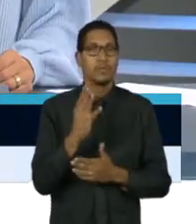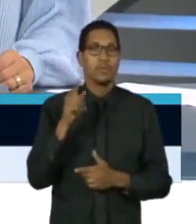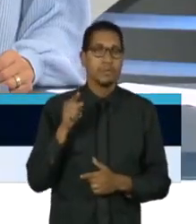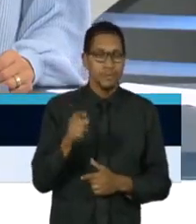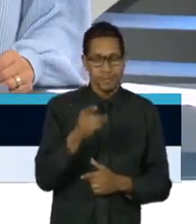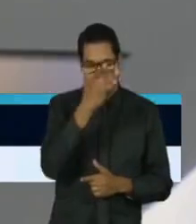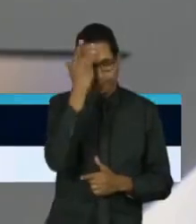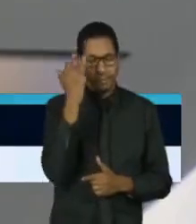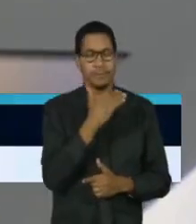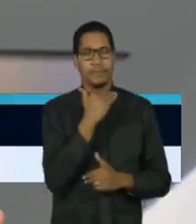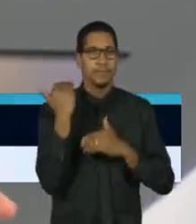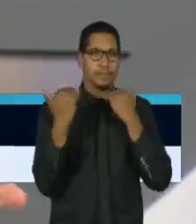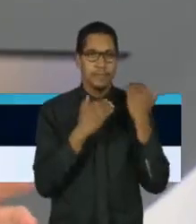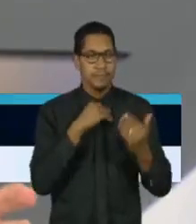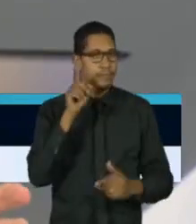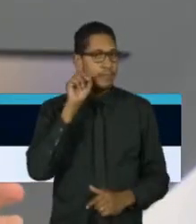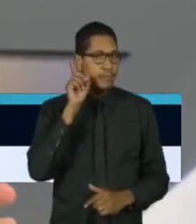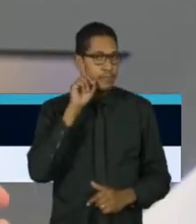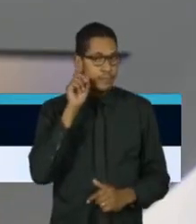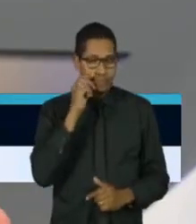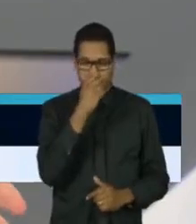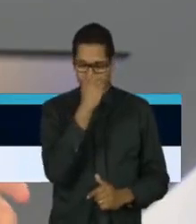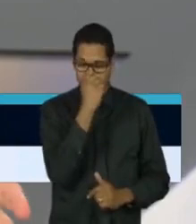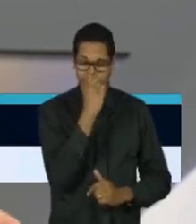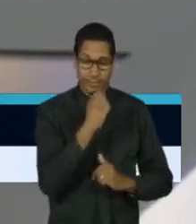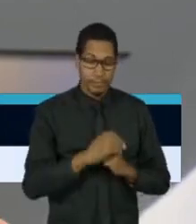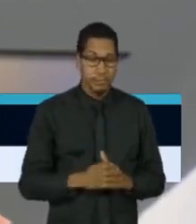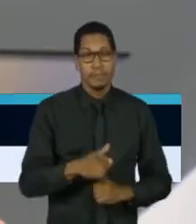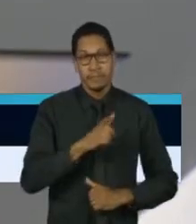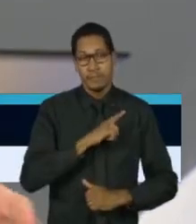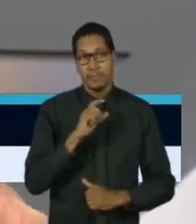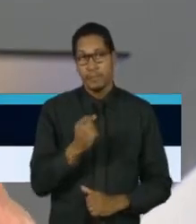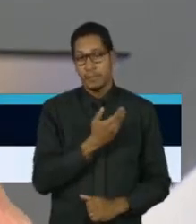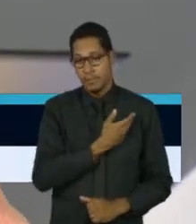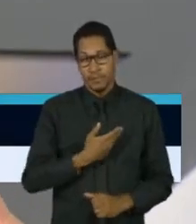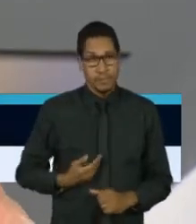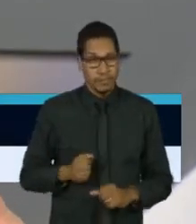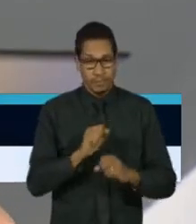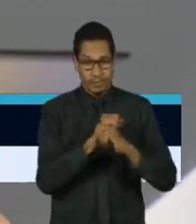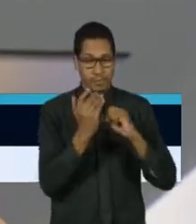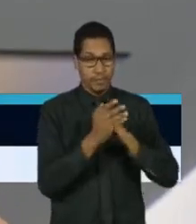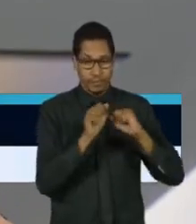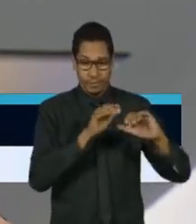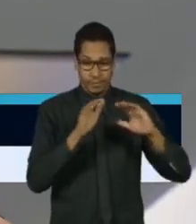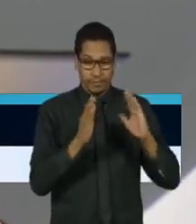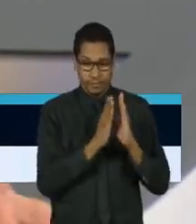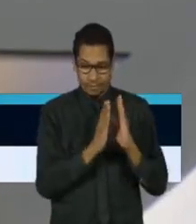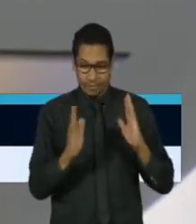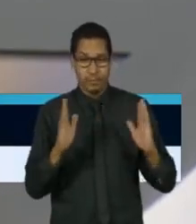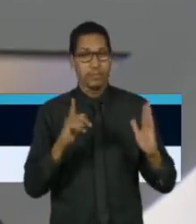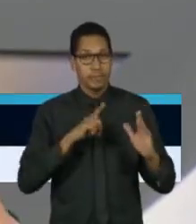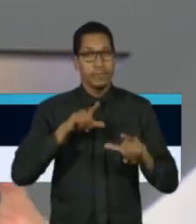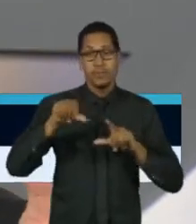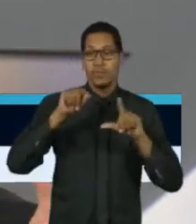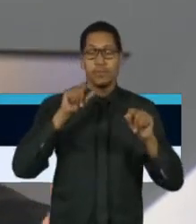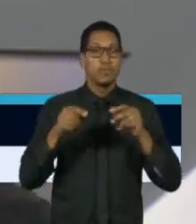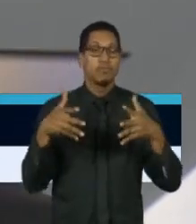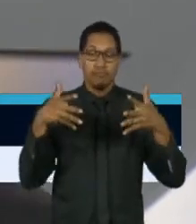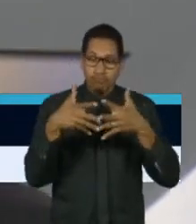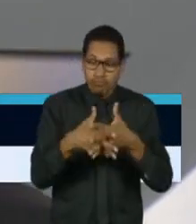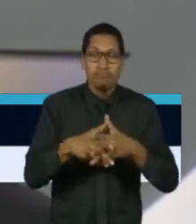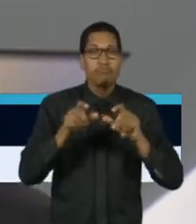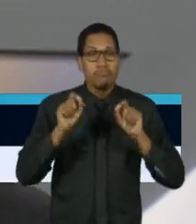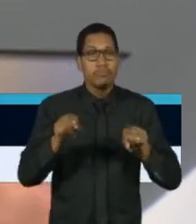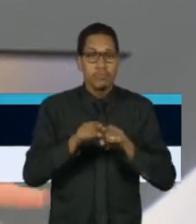dia. Então, o que acontece? O governo, inclusive durante a pandemia, tomou decisões extremamente complicadas que agudizaram